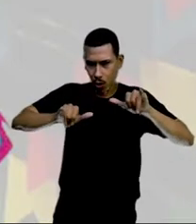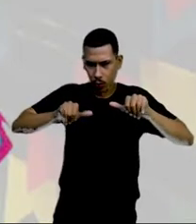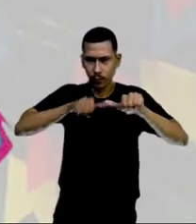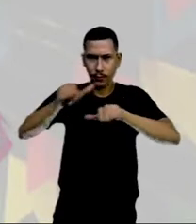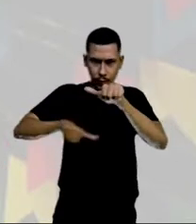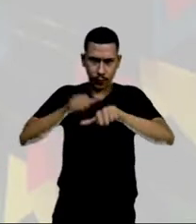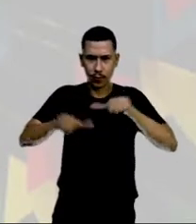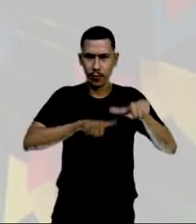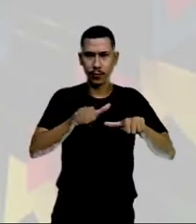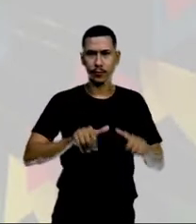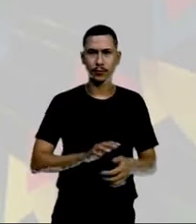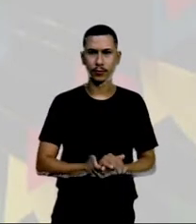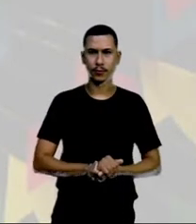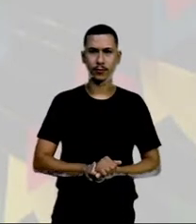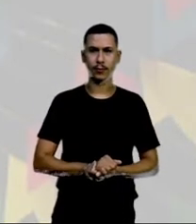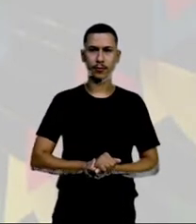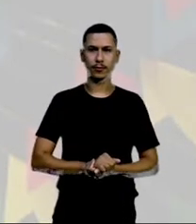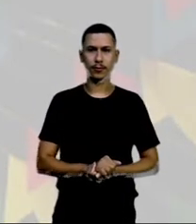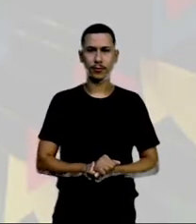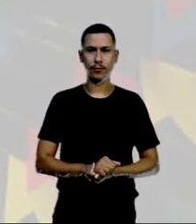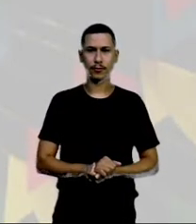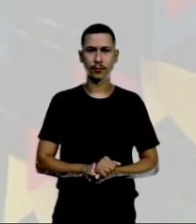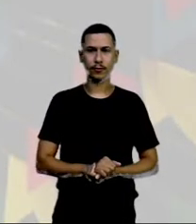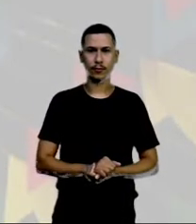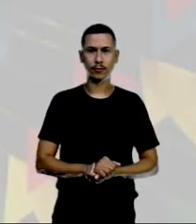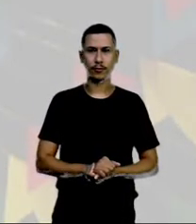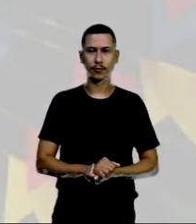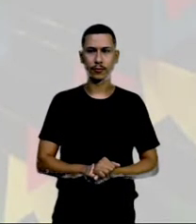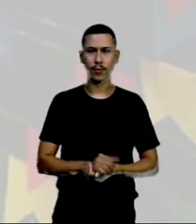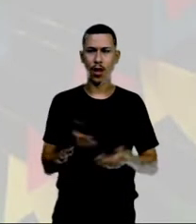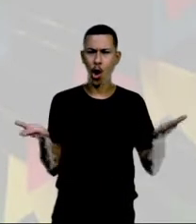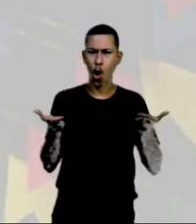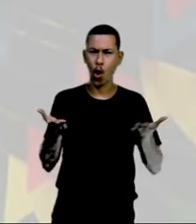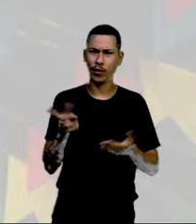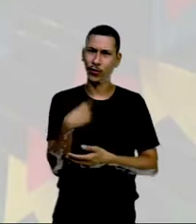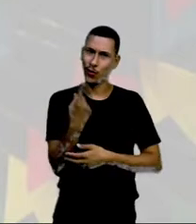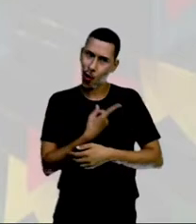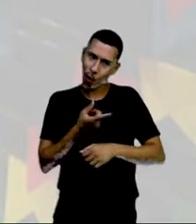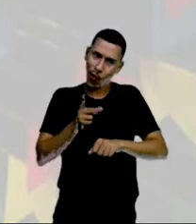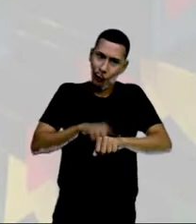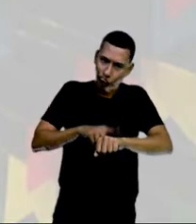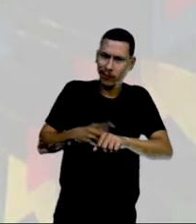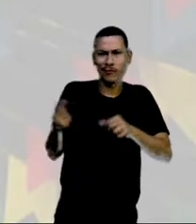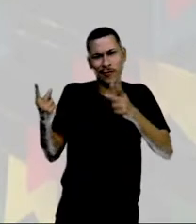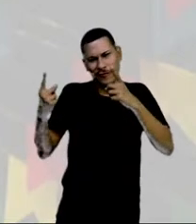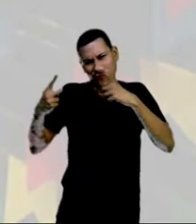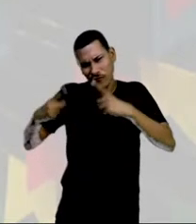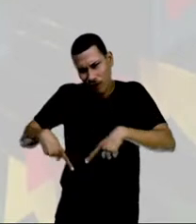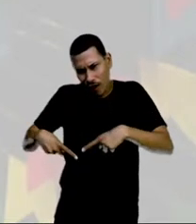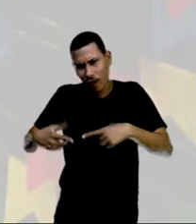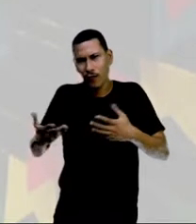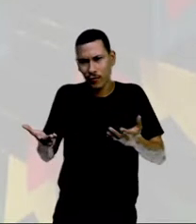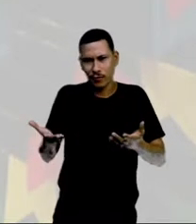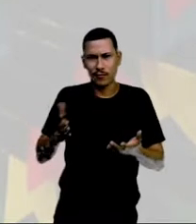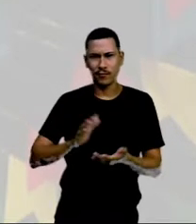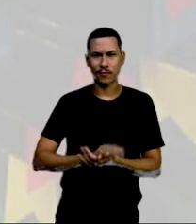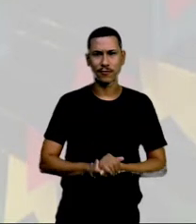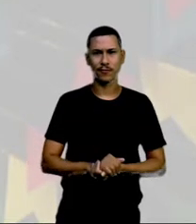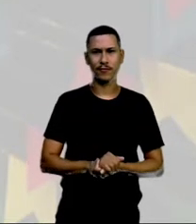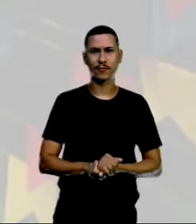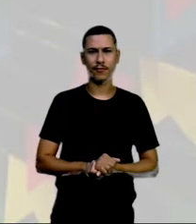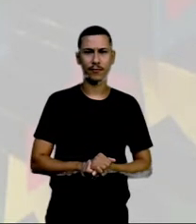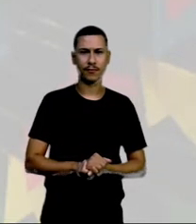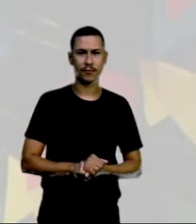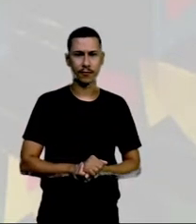precisa. Beleza? Então, vamos fazer o seguinte. Agora, o nosso volume é igual a 24 unidades de